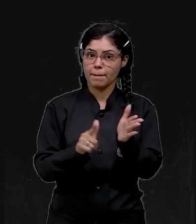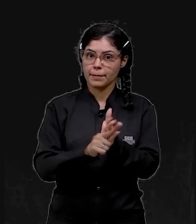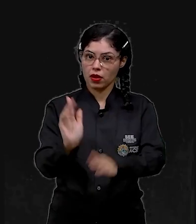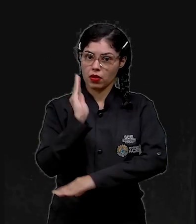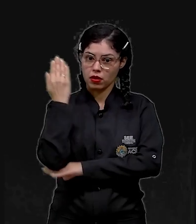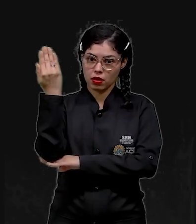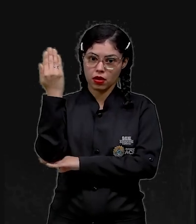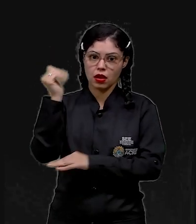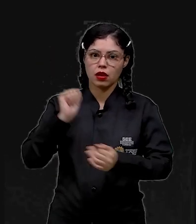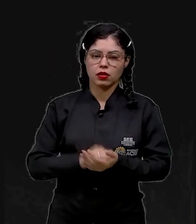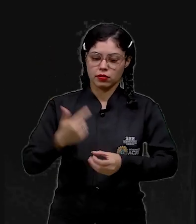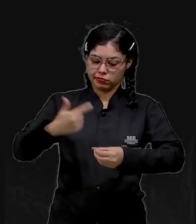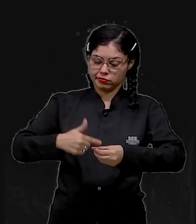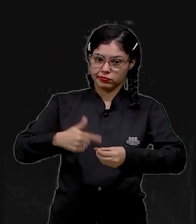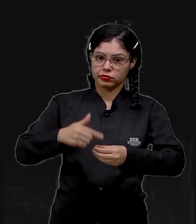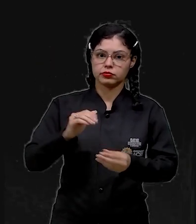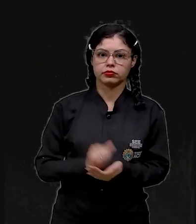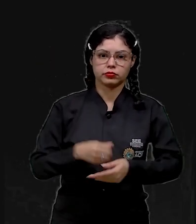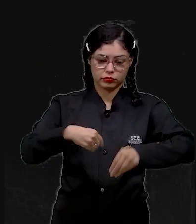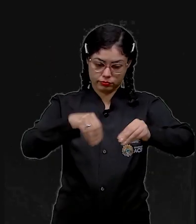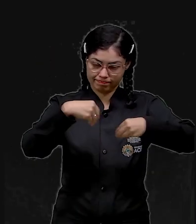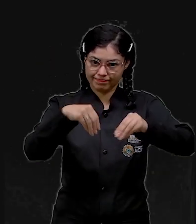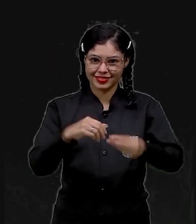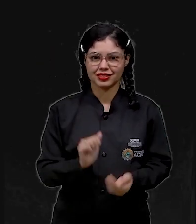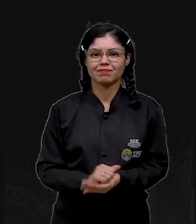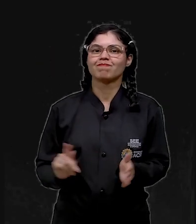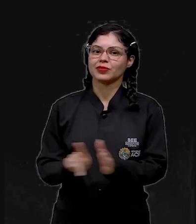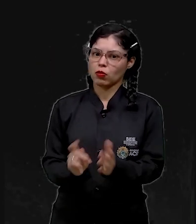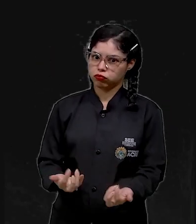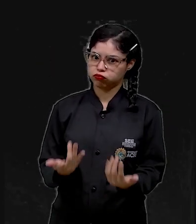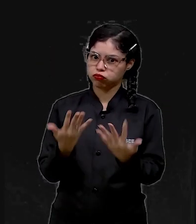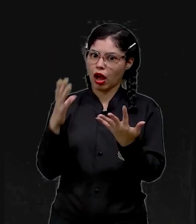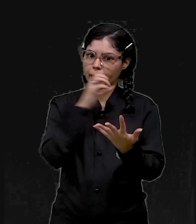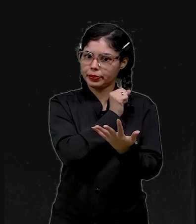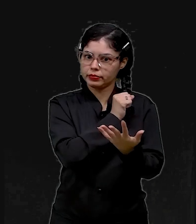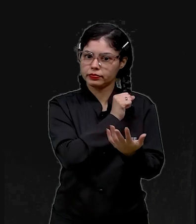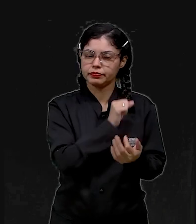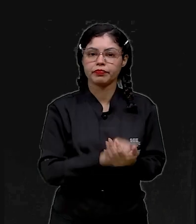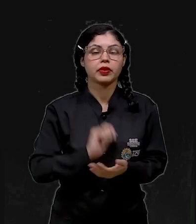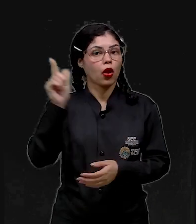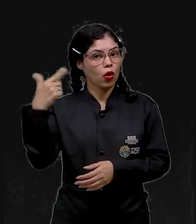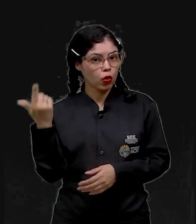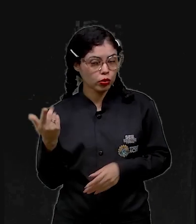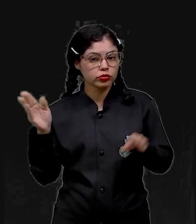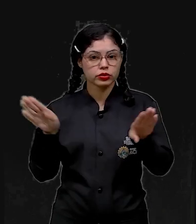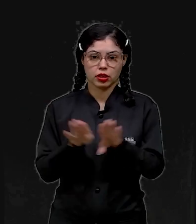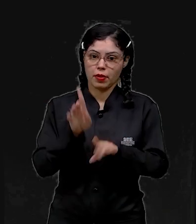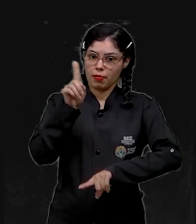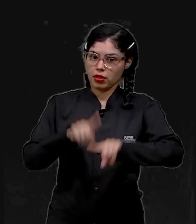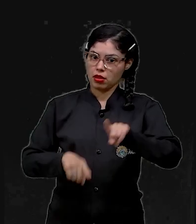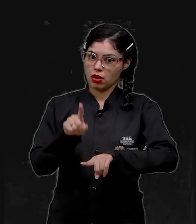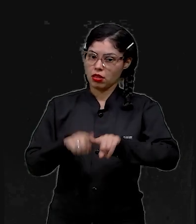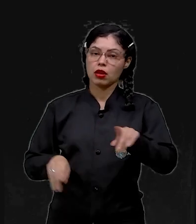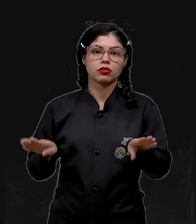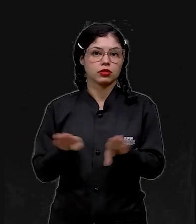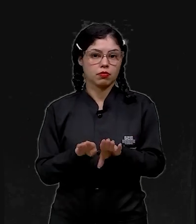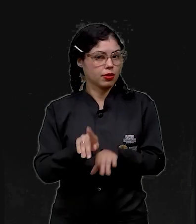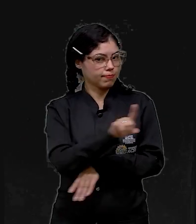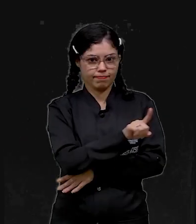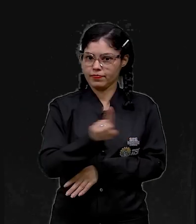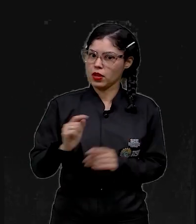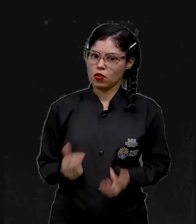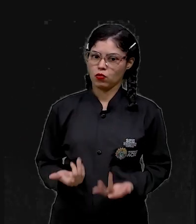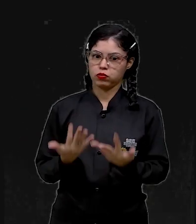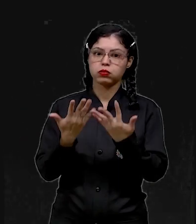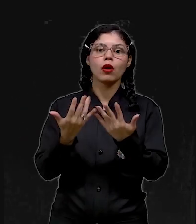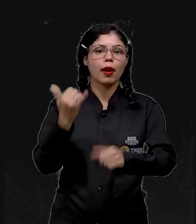madeira, a gasolina e o tecido, né? Então, eles são altamente inflamáveis. E aí a gente tem outros materiais que não são inflamáveis, né? Por